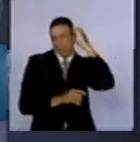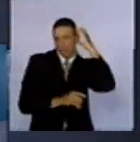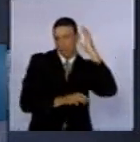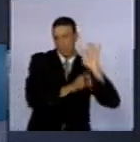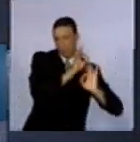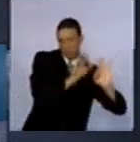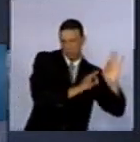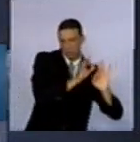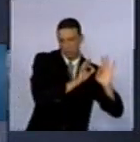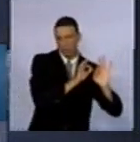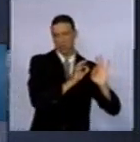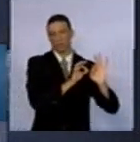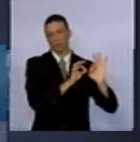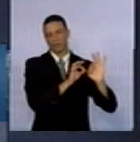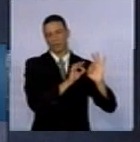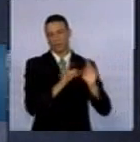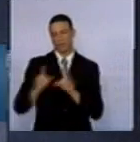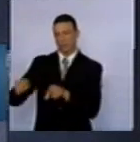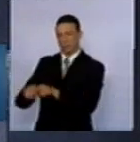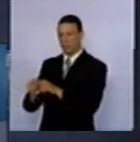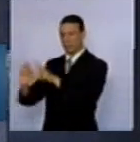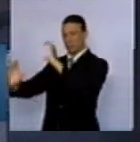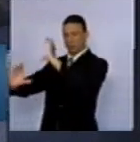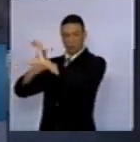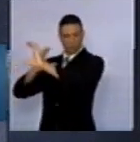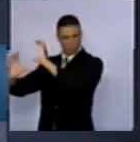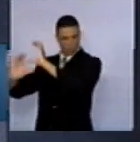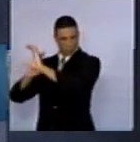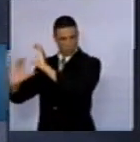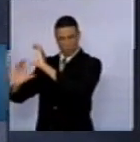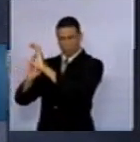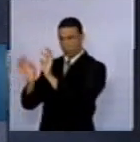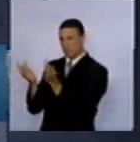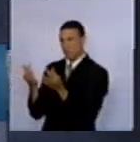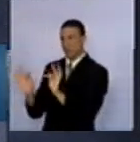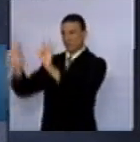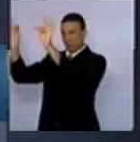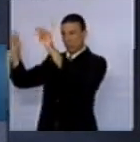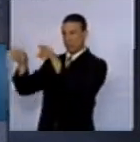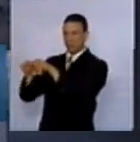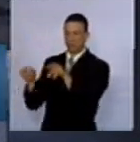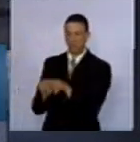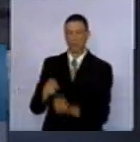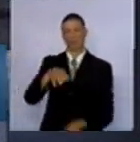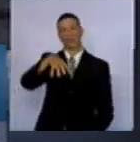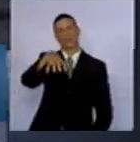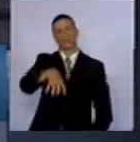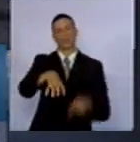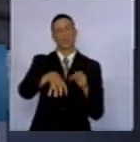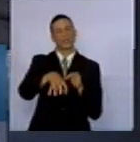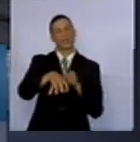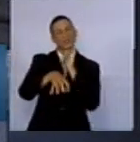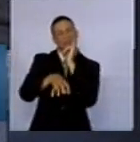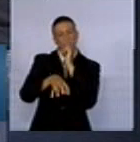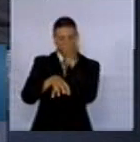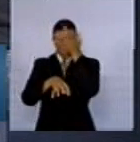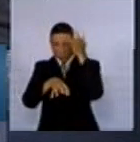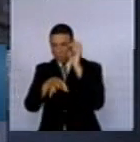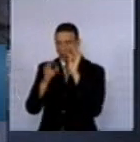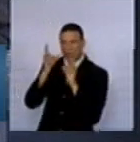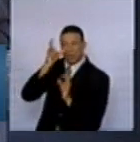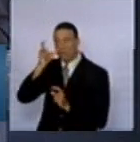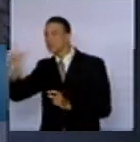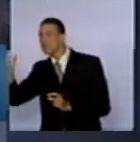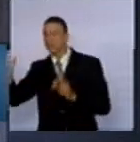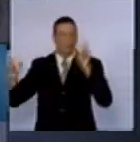traziam telecomunicações de outros e depois também produtores que tinham interesse na